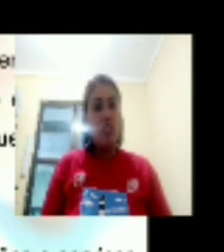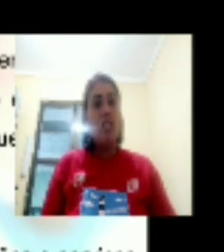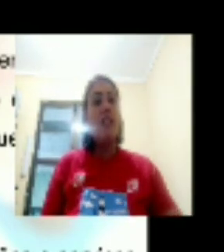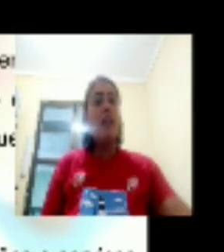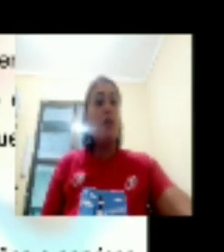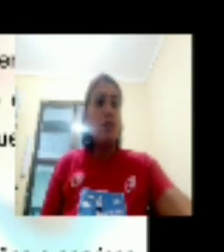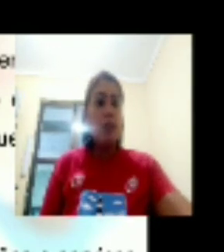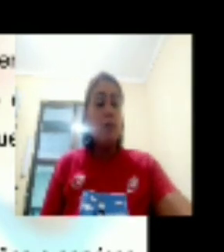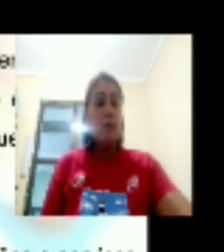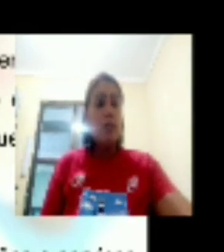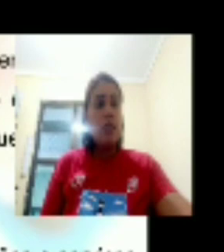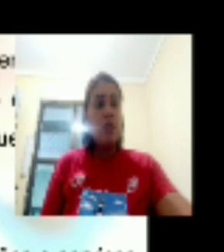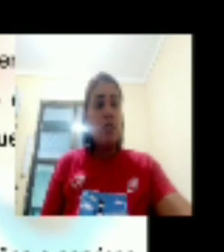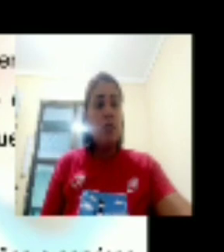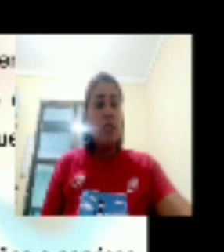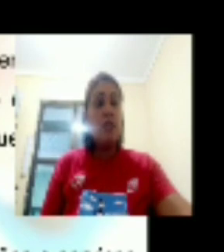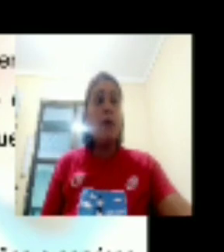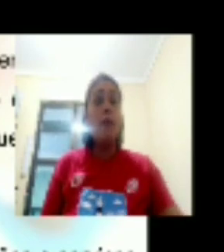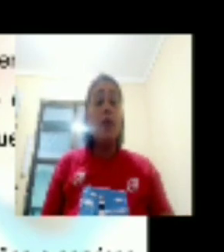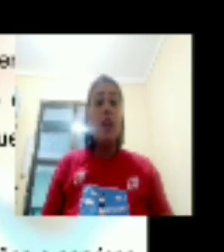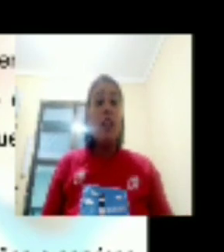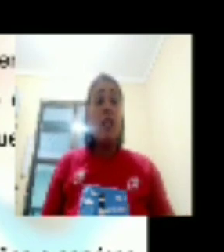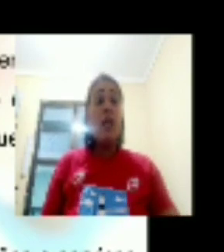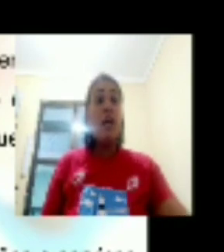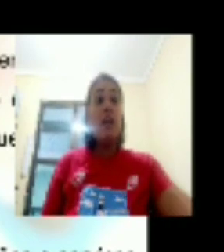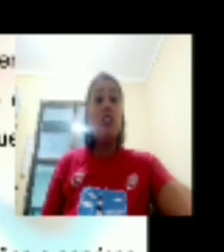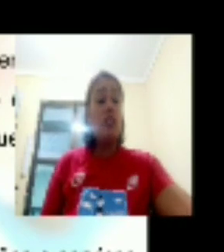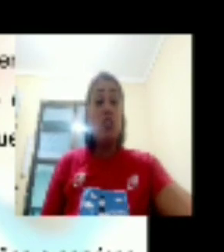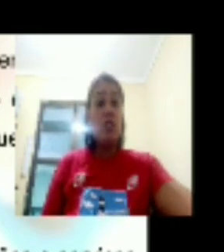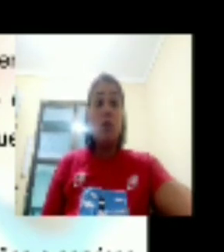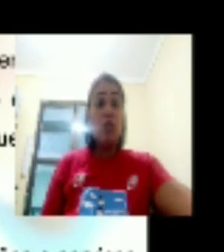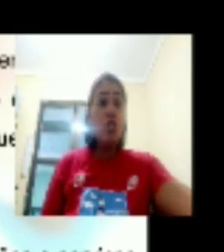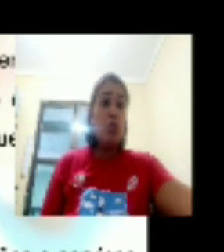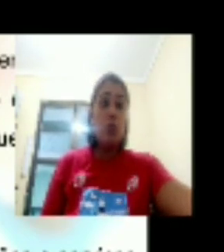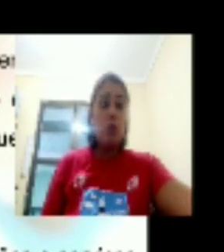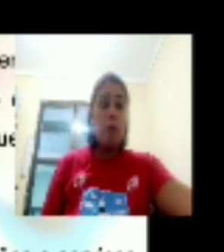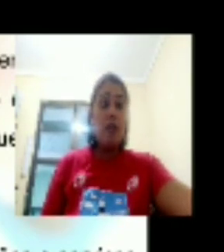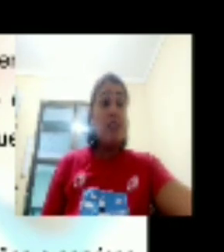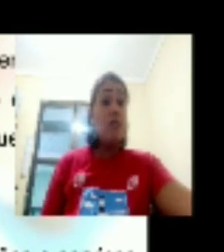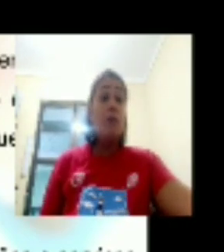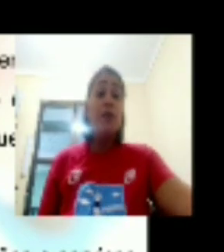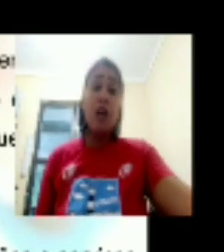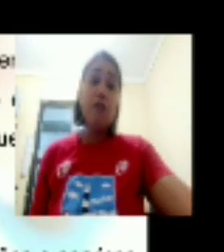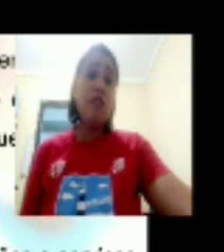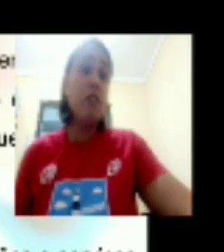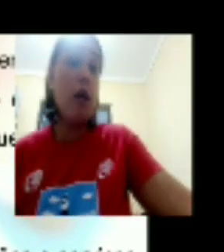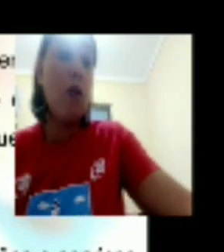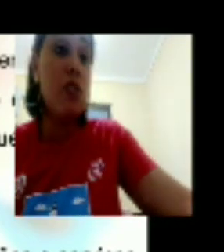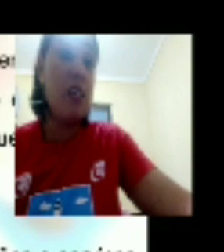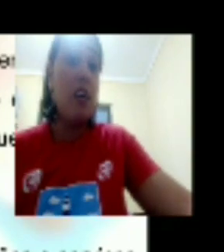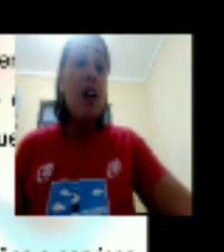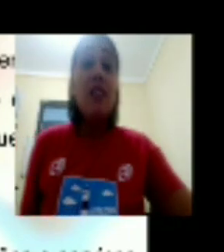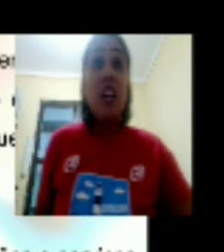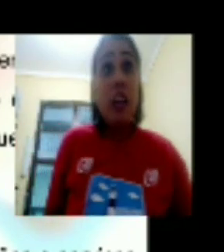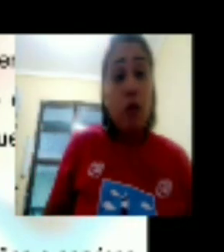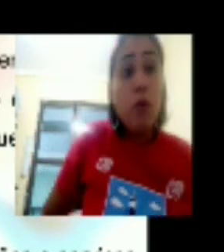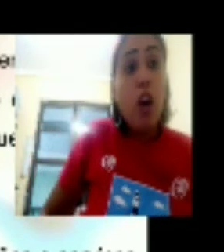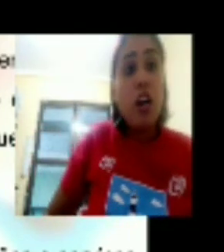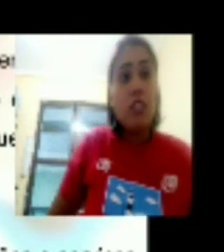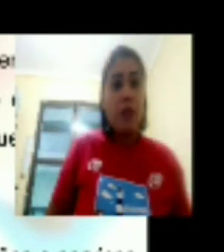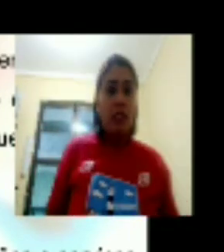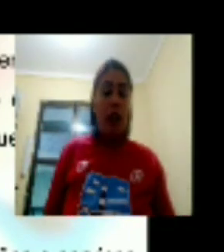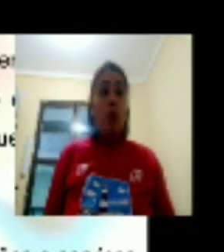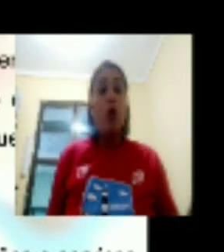gente investir na nossa educação. E aí, gente, a gente não tem estrutura para isso. E eu vou dizer uma coisa.